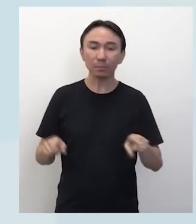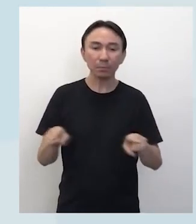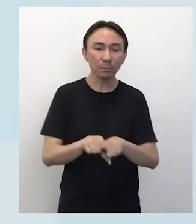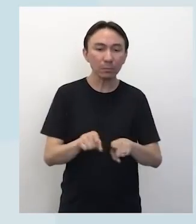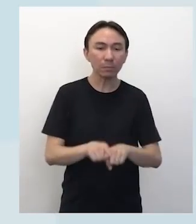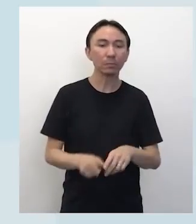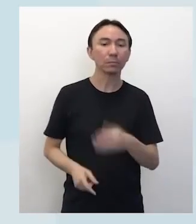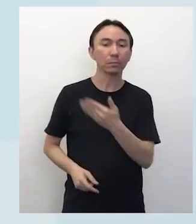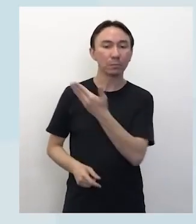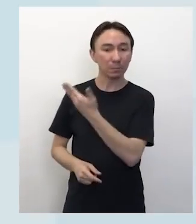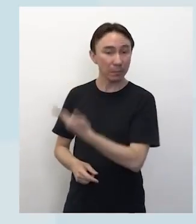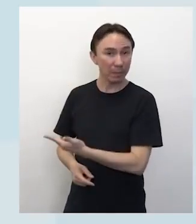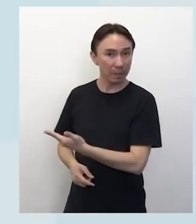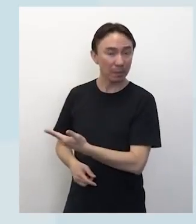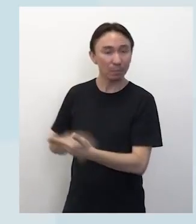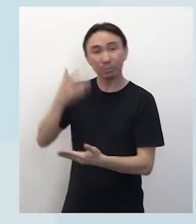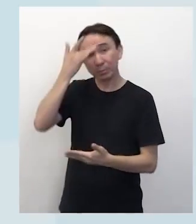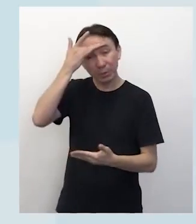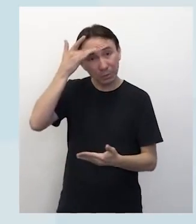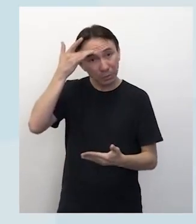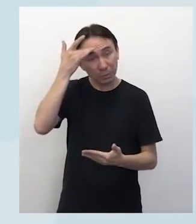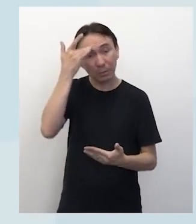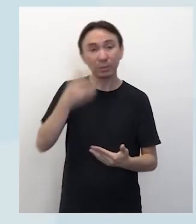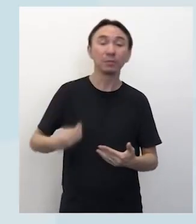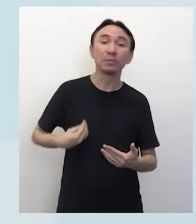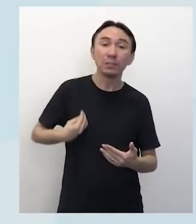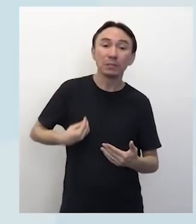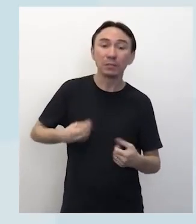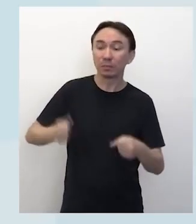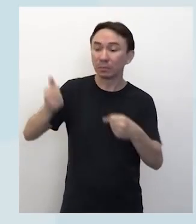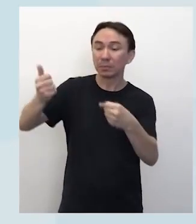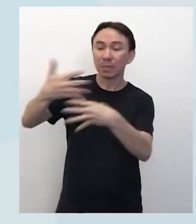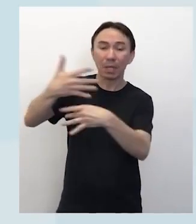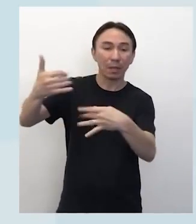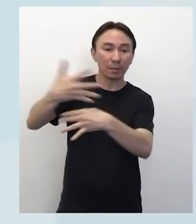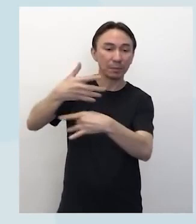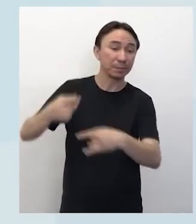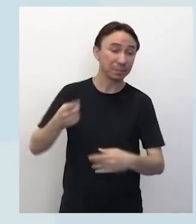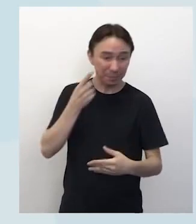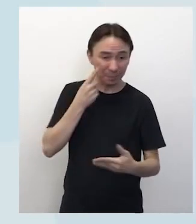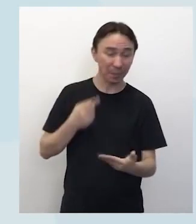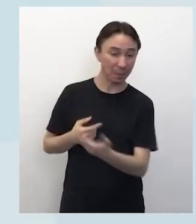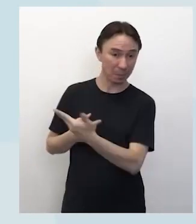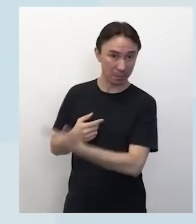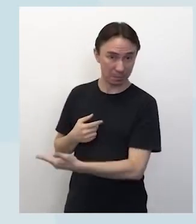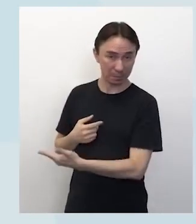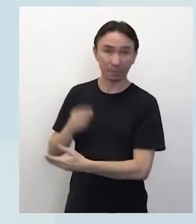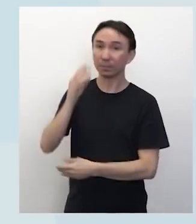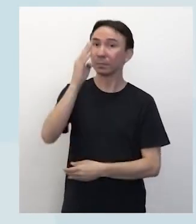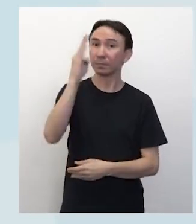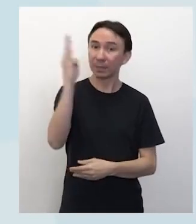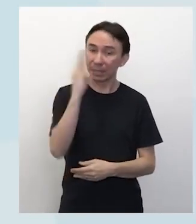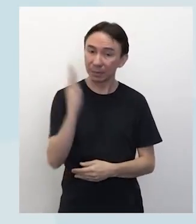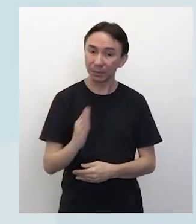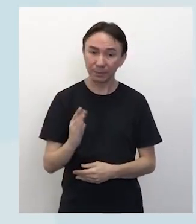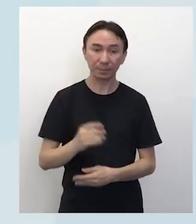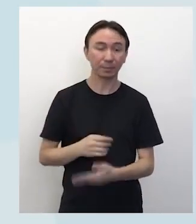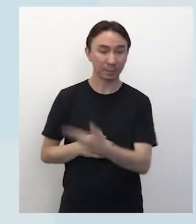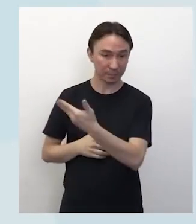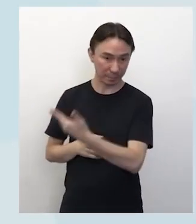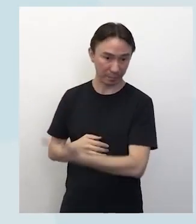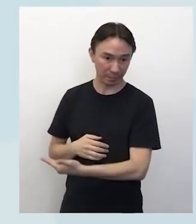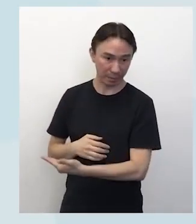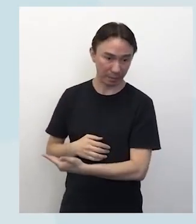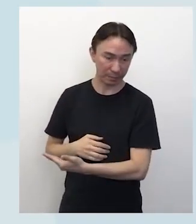né, aí a população urbana, sempre dando aí um destaque para o Brasil. Então nós temos aí população residente em área